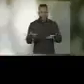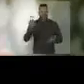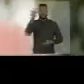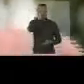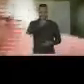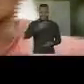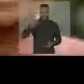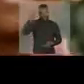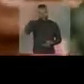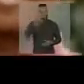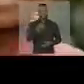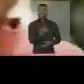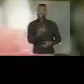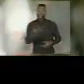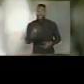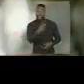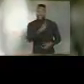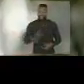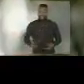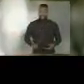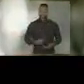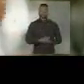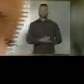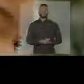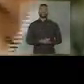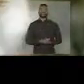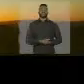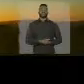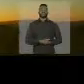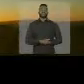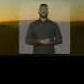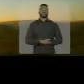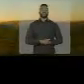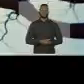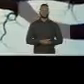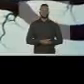Começa agora o programa do Haddad e o Tese.